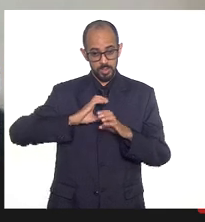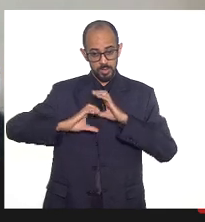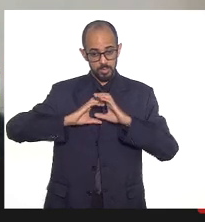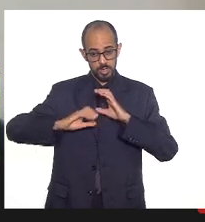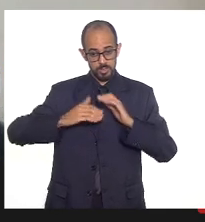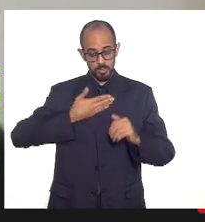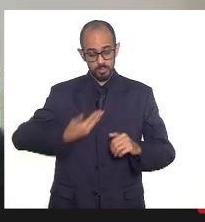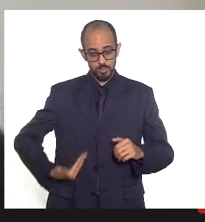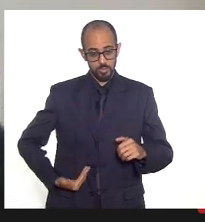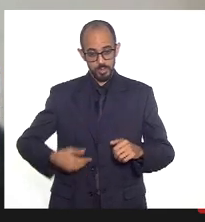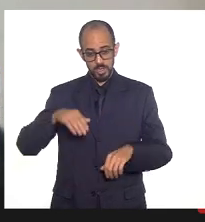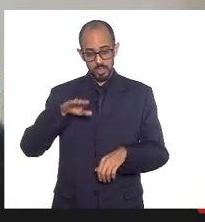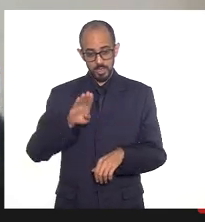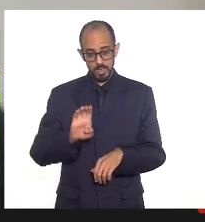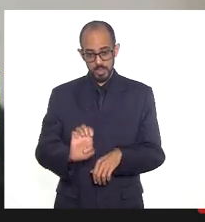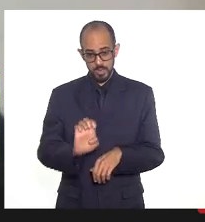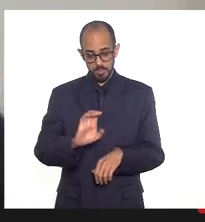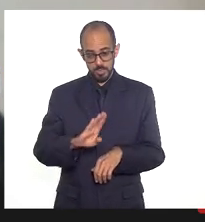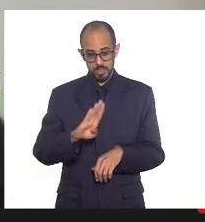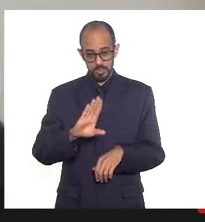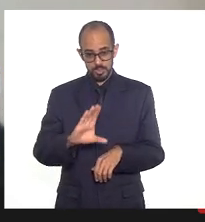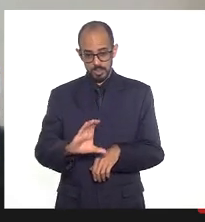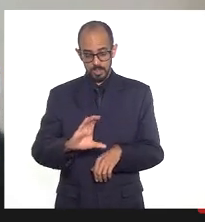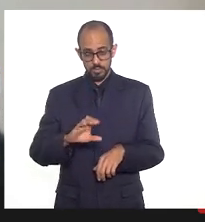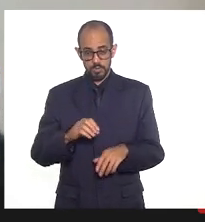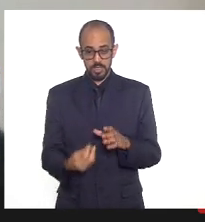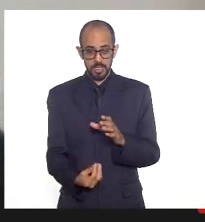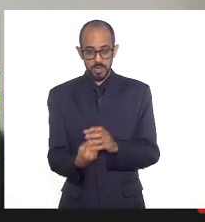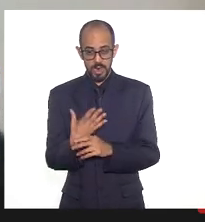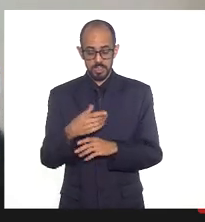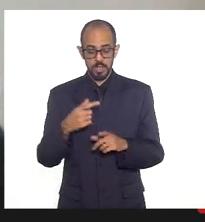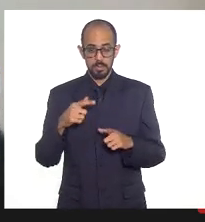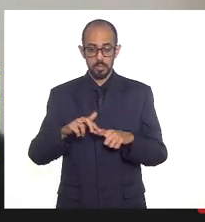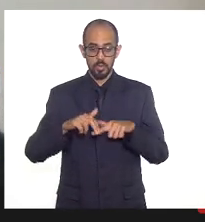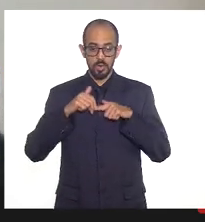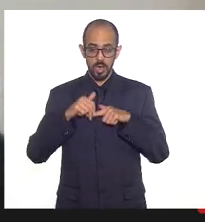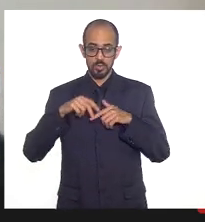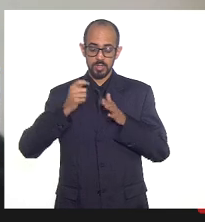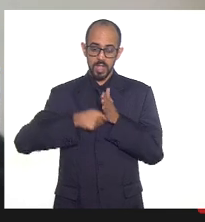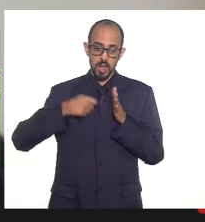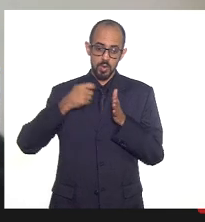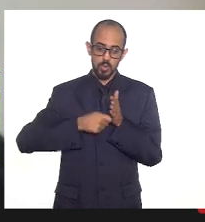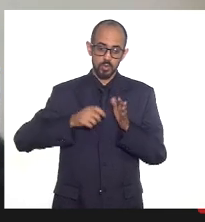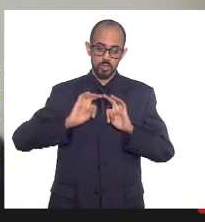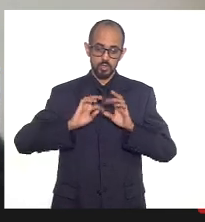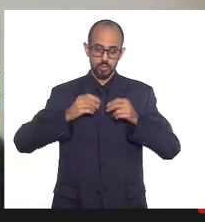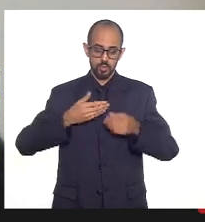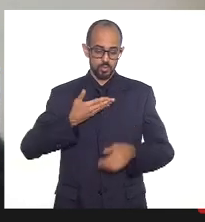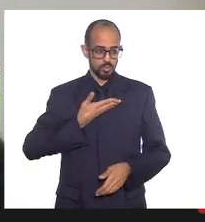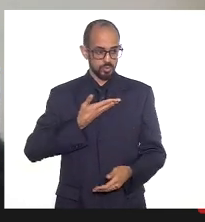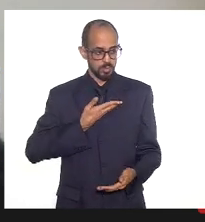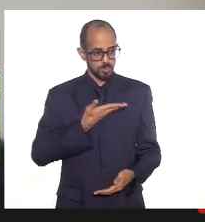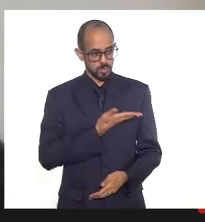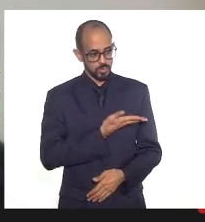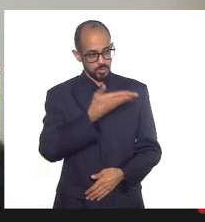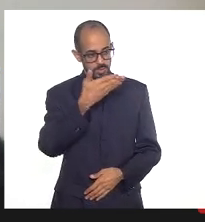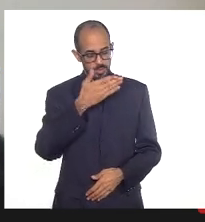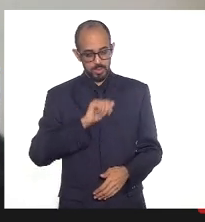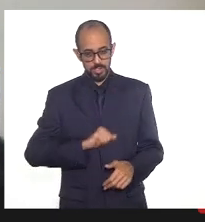hoje, né, a EBC foi criada, é por conta da luta de todos esses companheiros aqui pela democratização da comunicação, né,